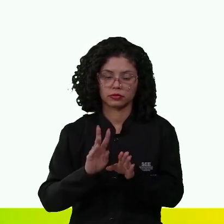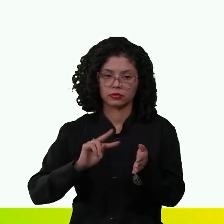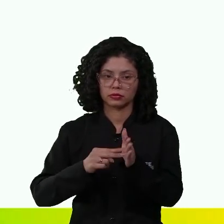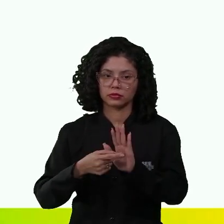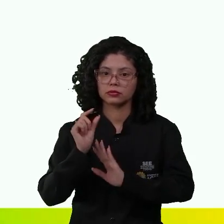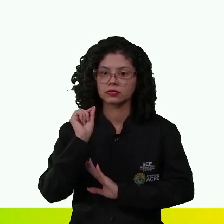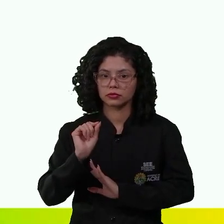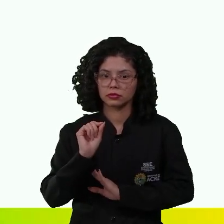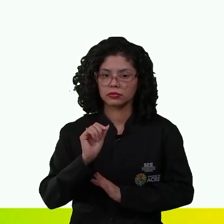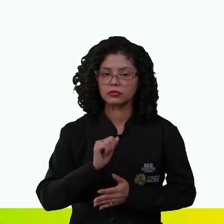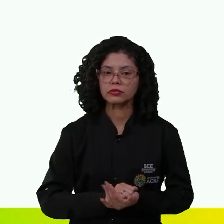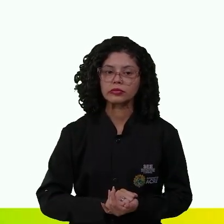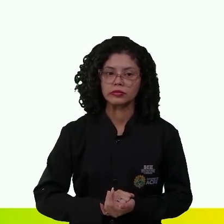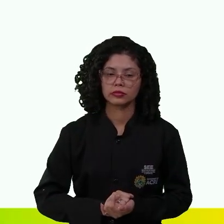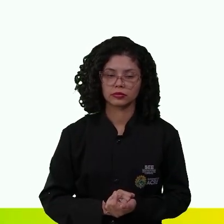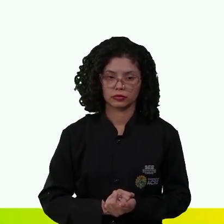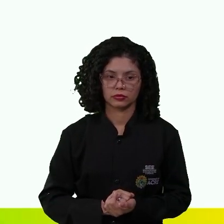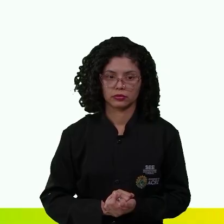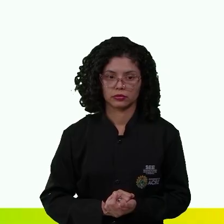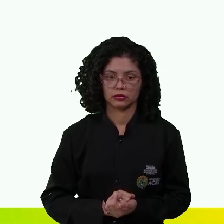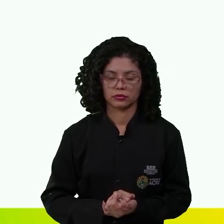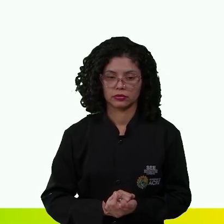seguinte: